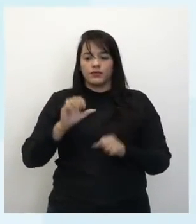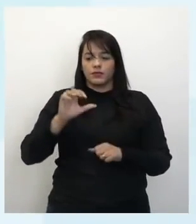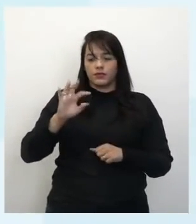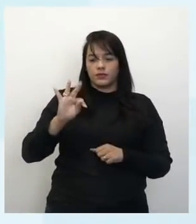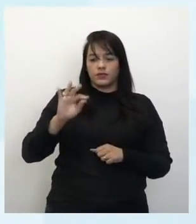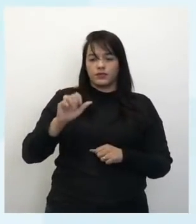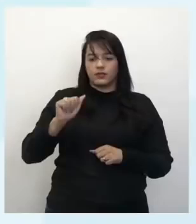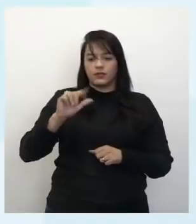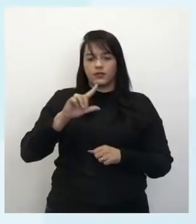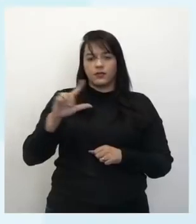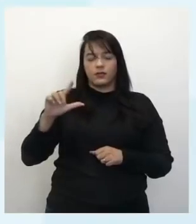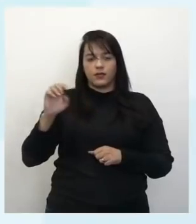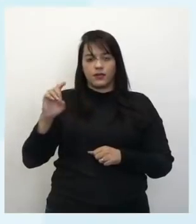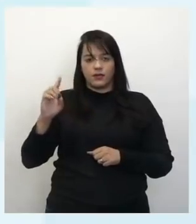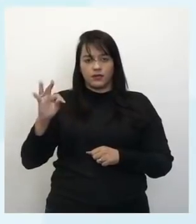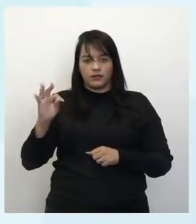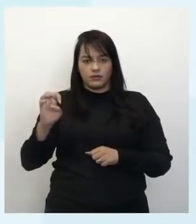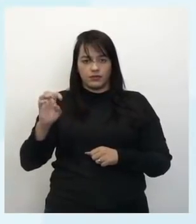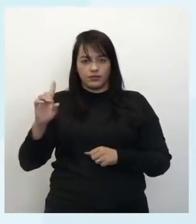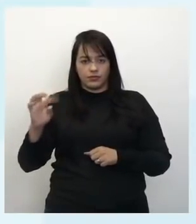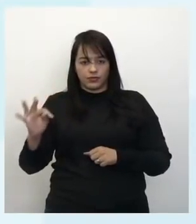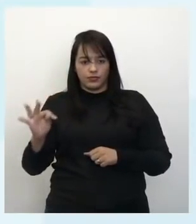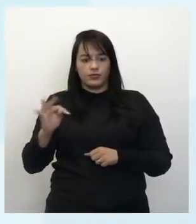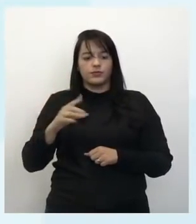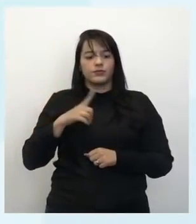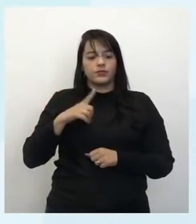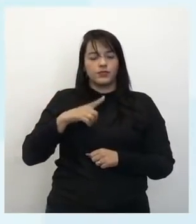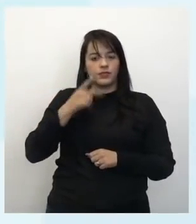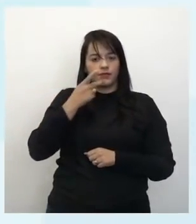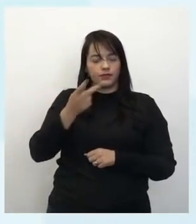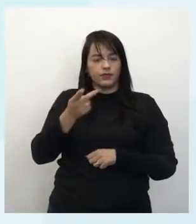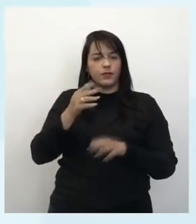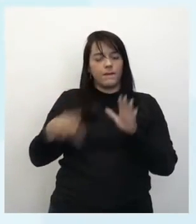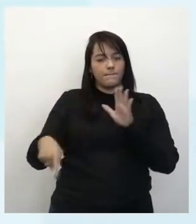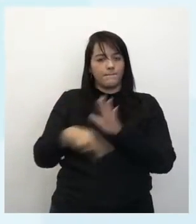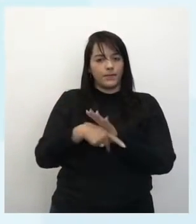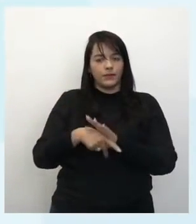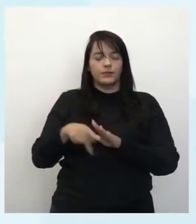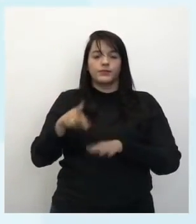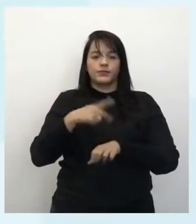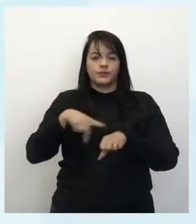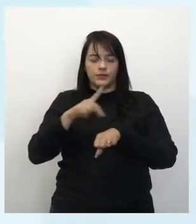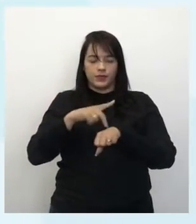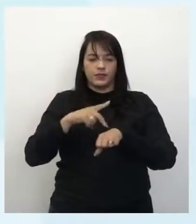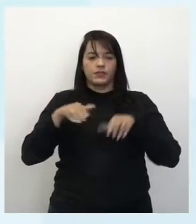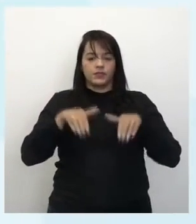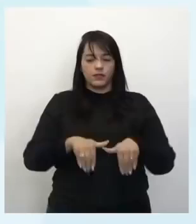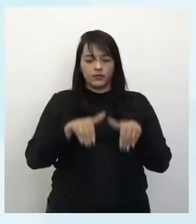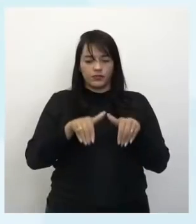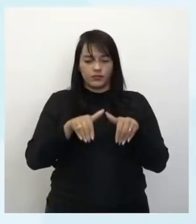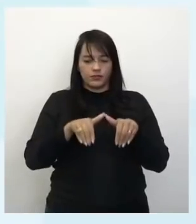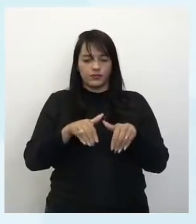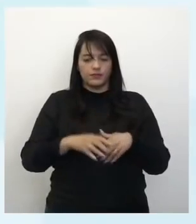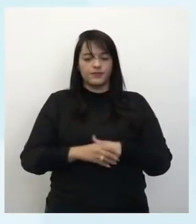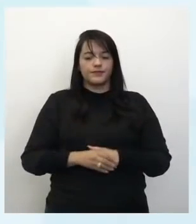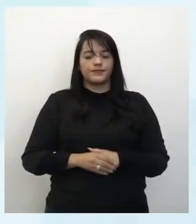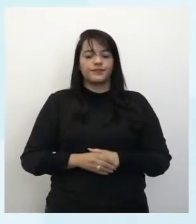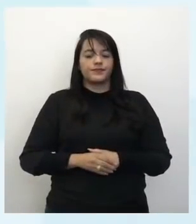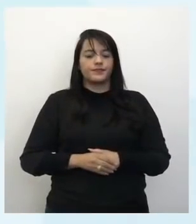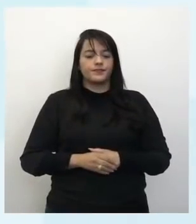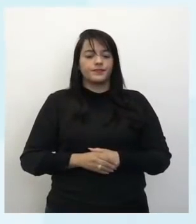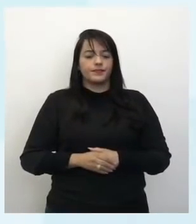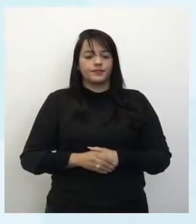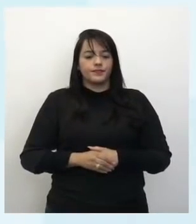alto. Aqui não precisa do D, por quê? Porque a gente está falando da Austrália, né? Então, antes de nome próprio, a gente não usa o the,